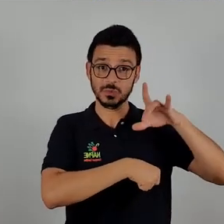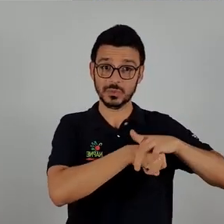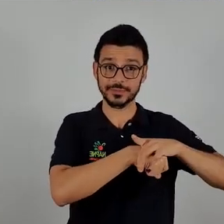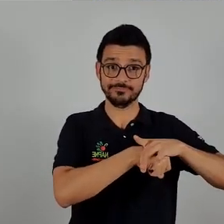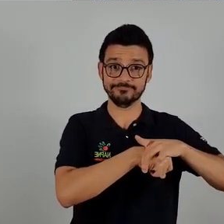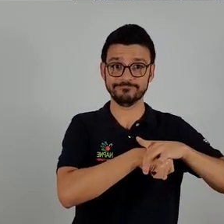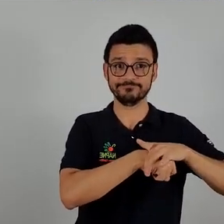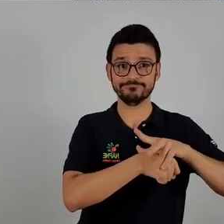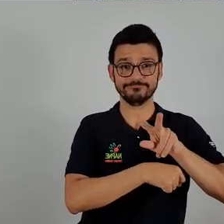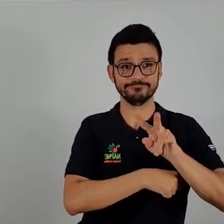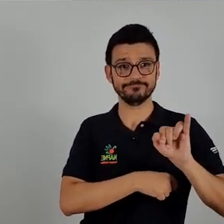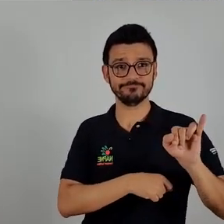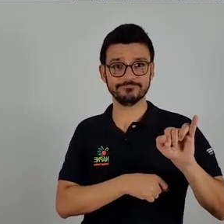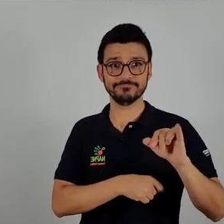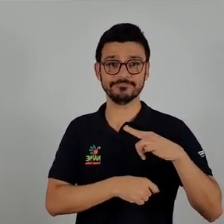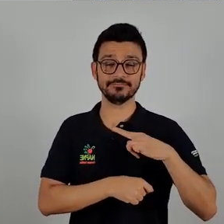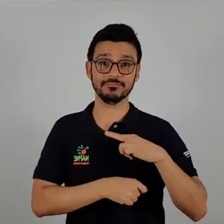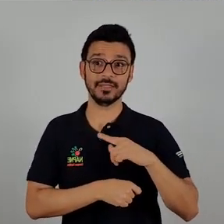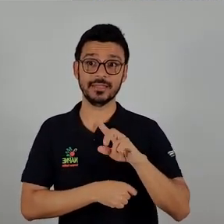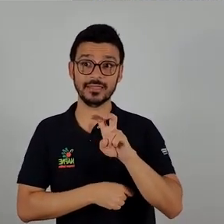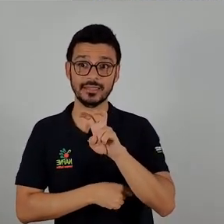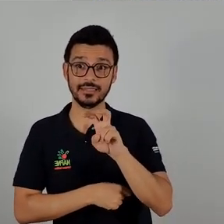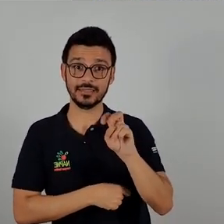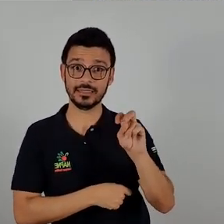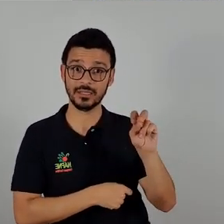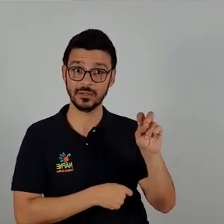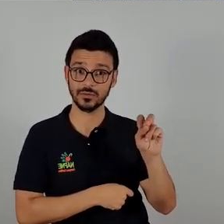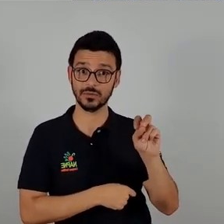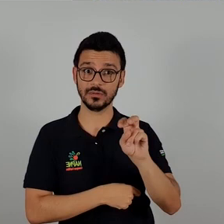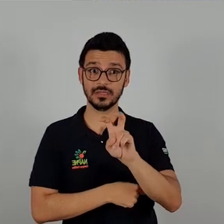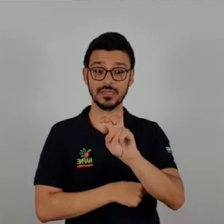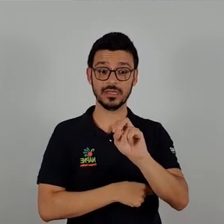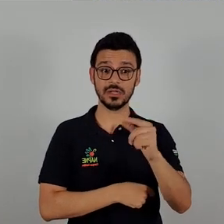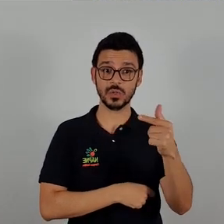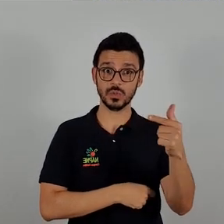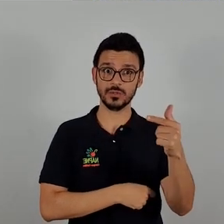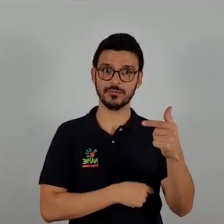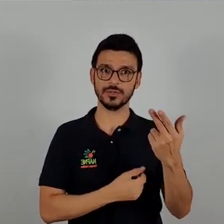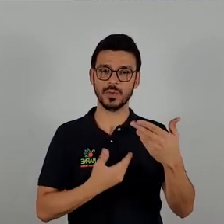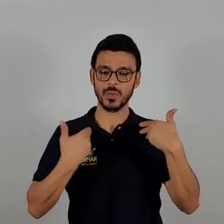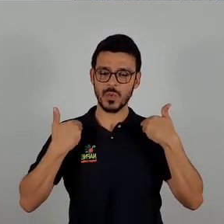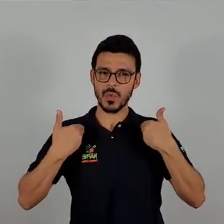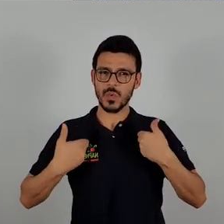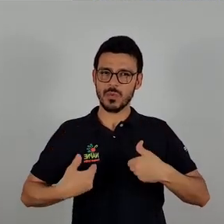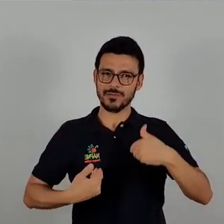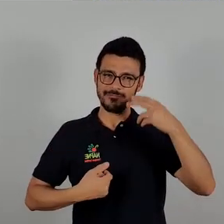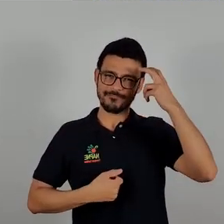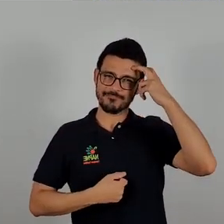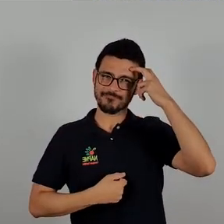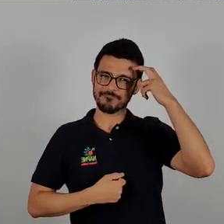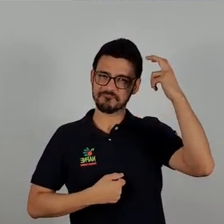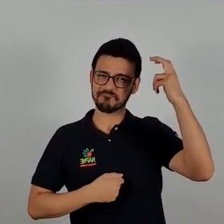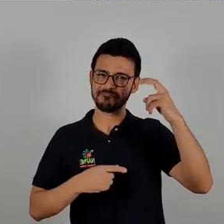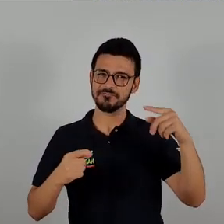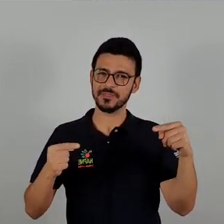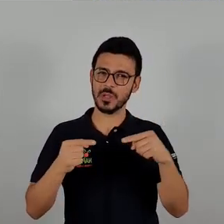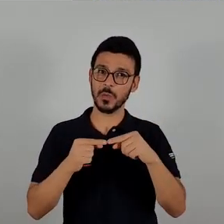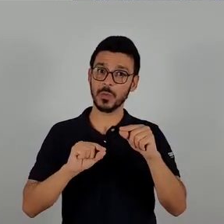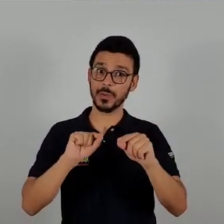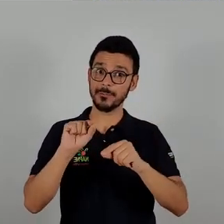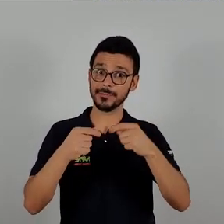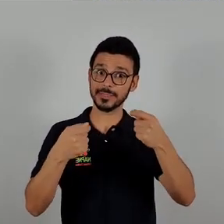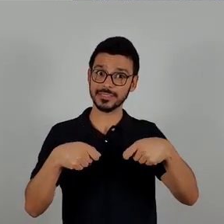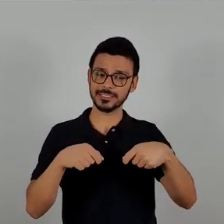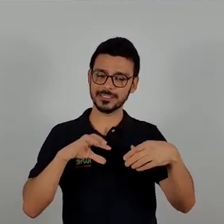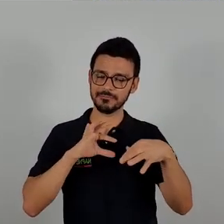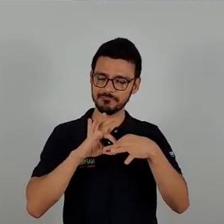entende o que é trabalhar energeticamente. Então, eu vou continuar beneficiando o fígado, mas não atuando nele.